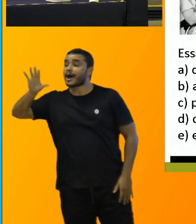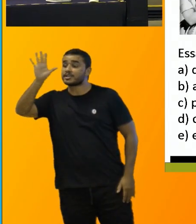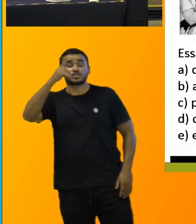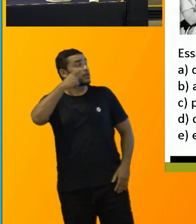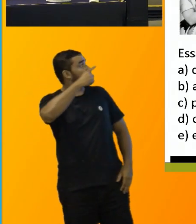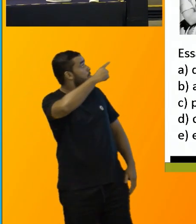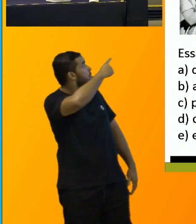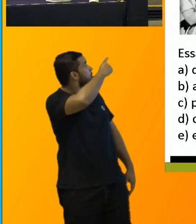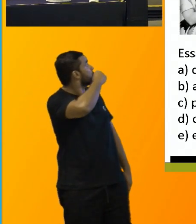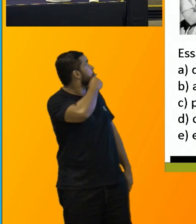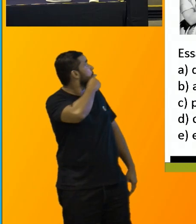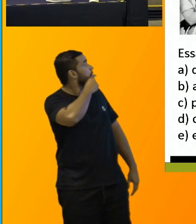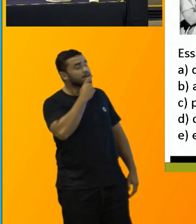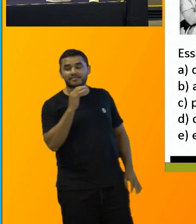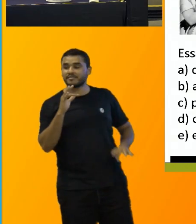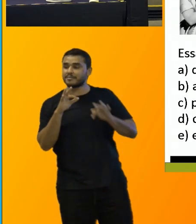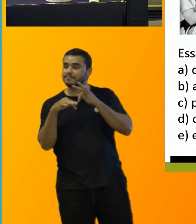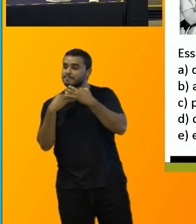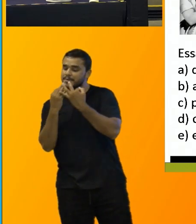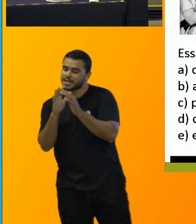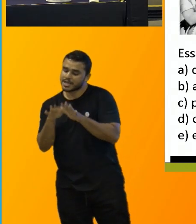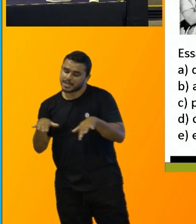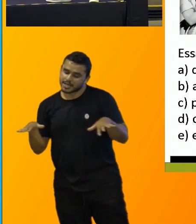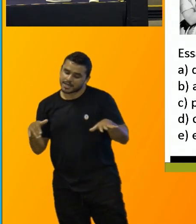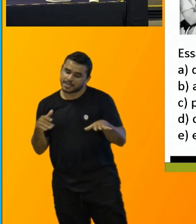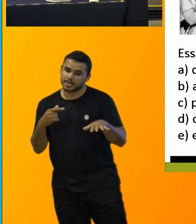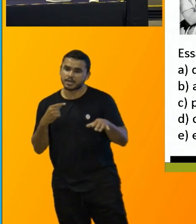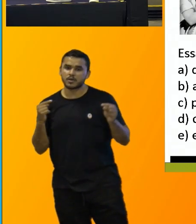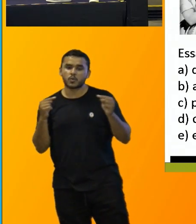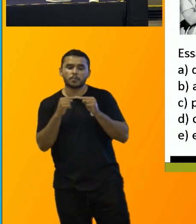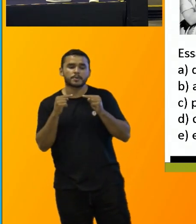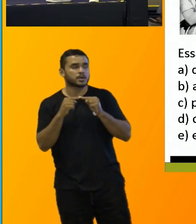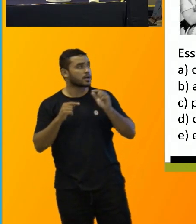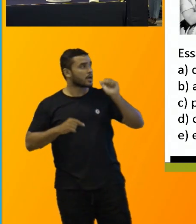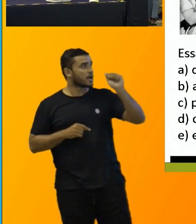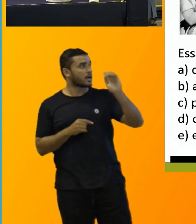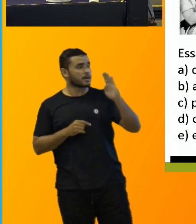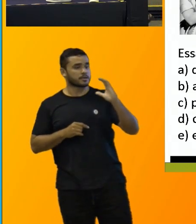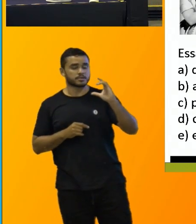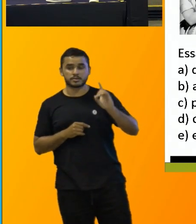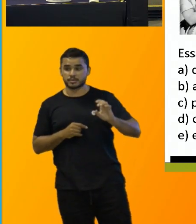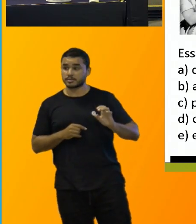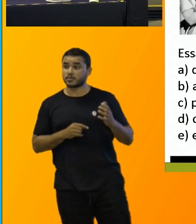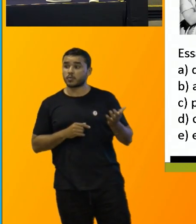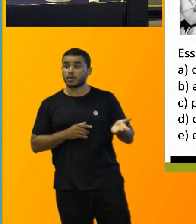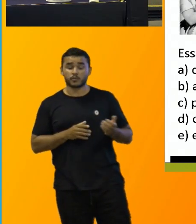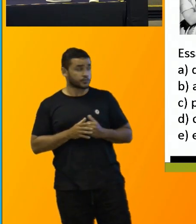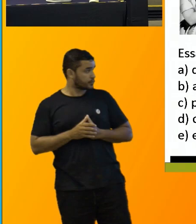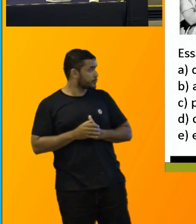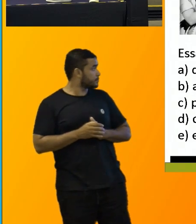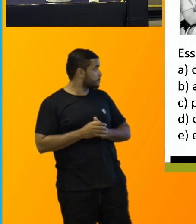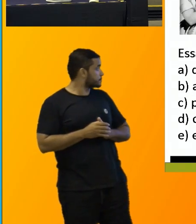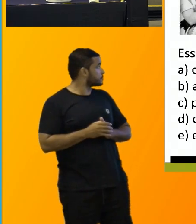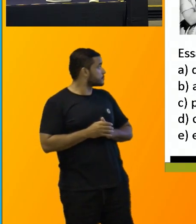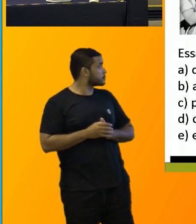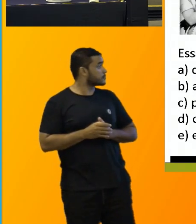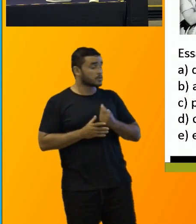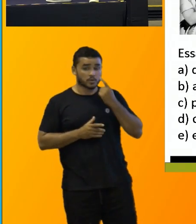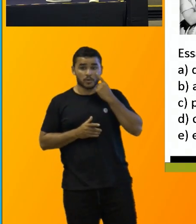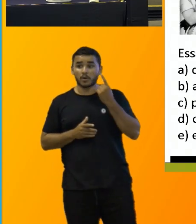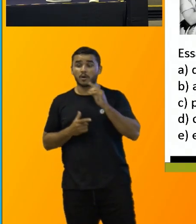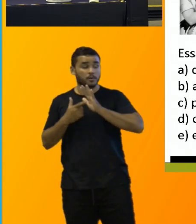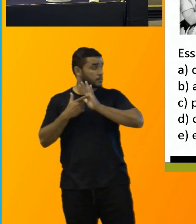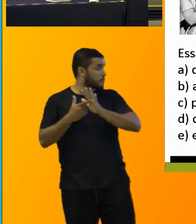seria o gabarito aí? Você pode dizer para mim? Destacar a sabedoria inata do líder governal, atender a necessidade familiar, promover o desenvolvimento